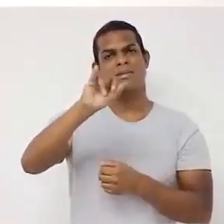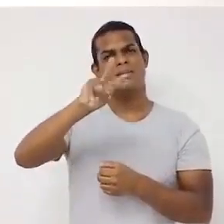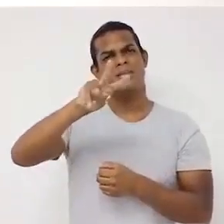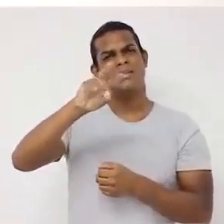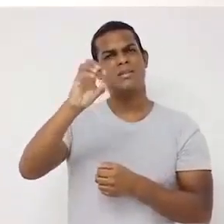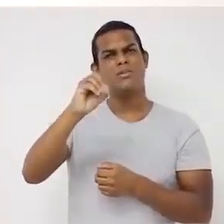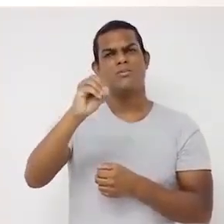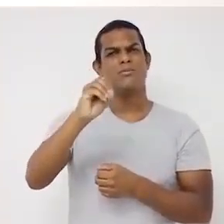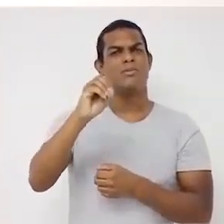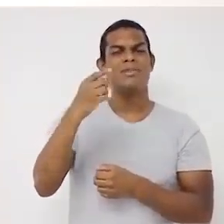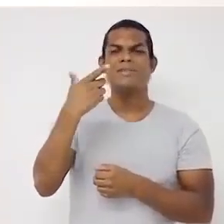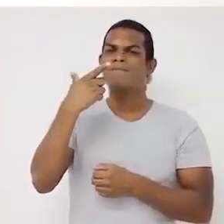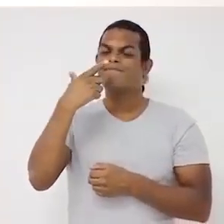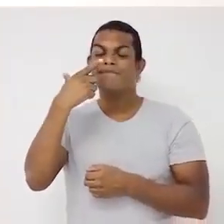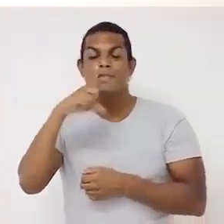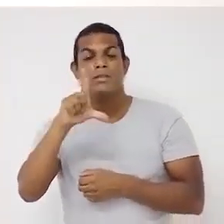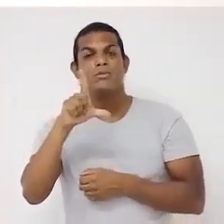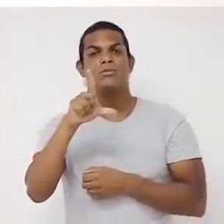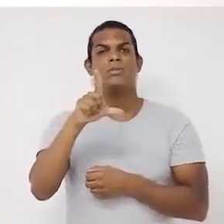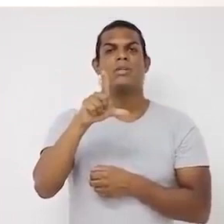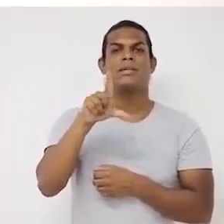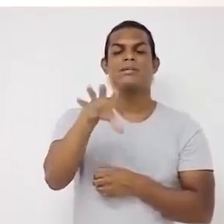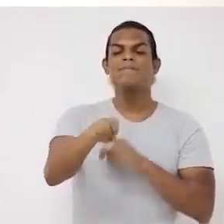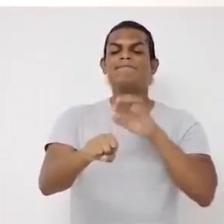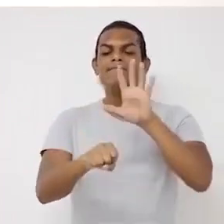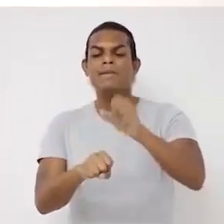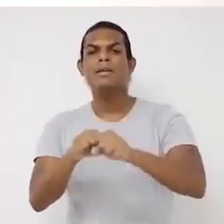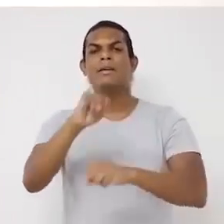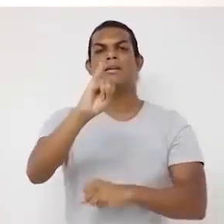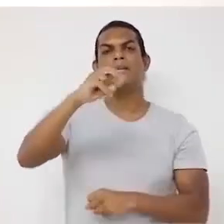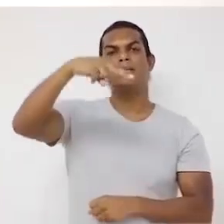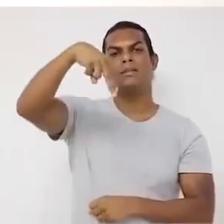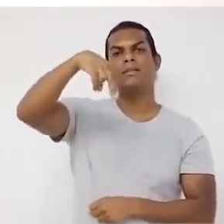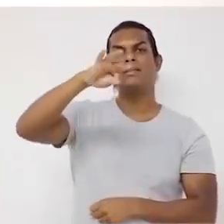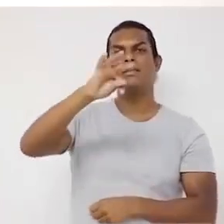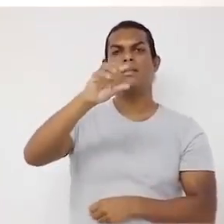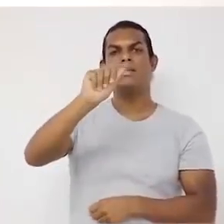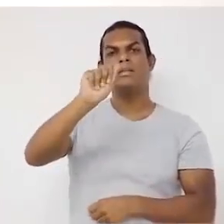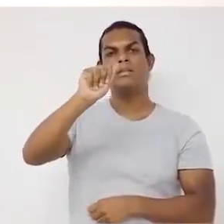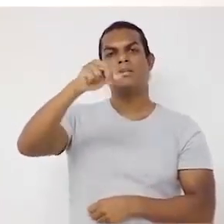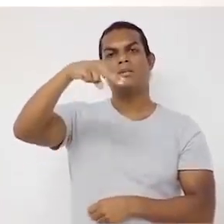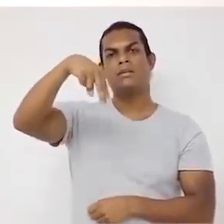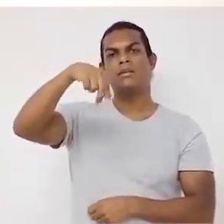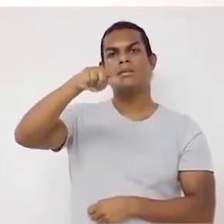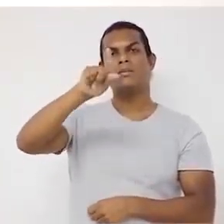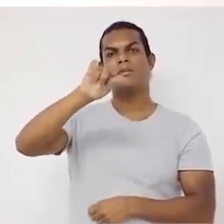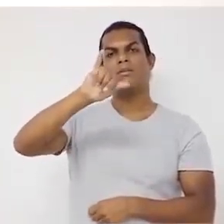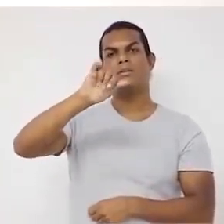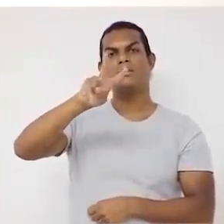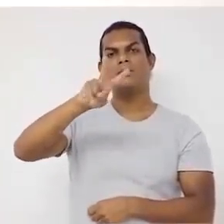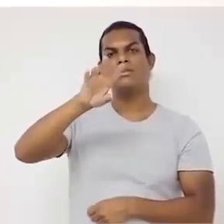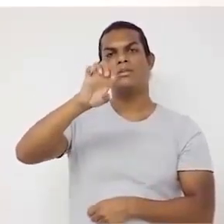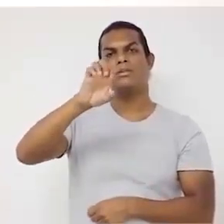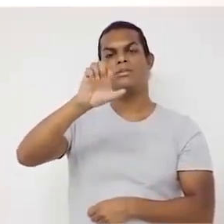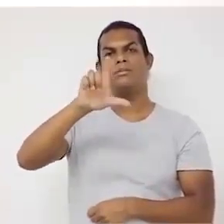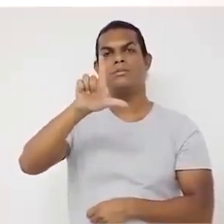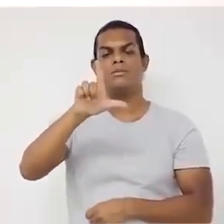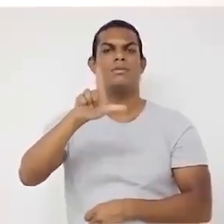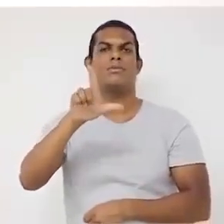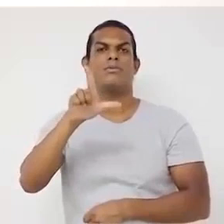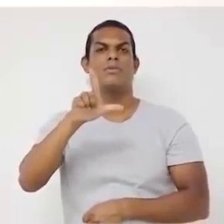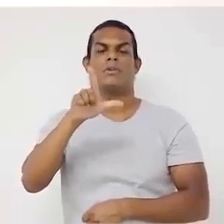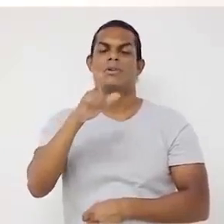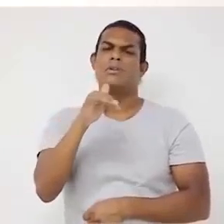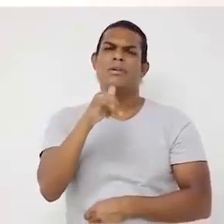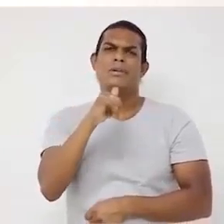intangível, que são aqueles bens para uso, para manutenção da atividade da empresa, mas que não possuem corpo